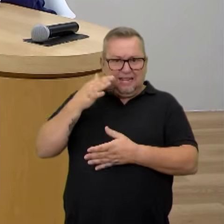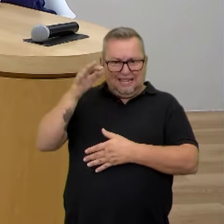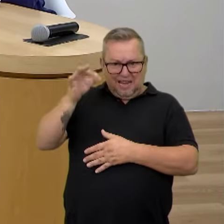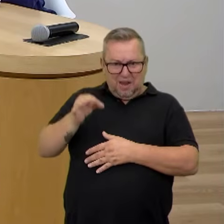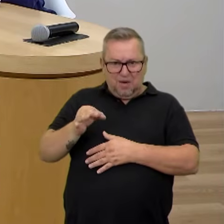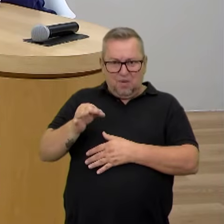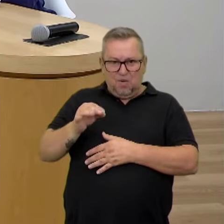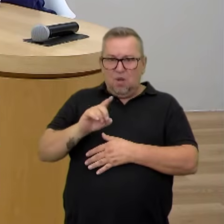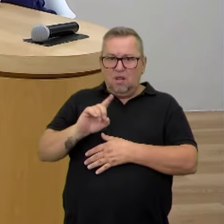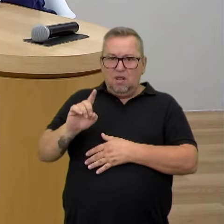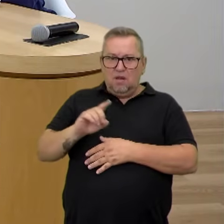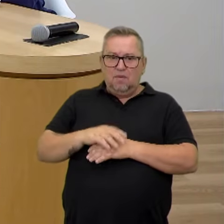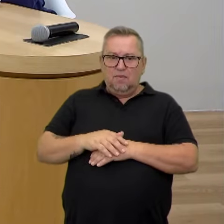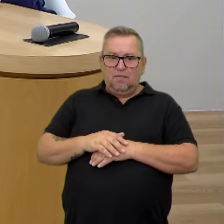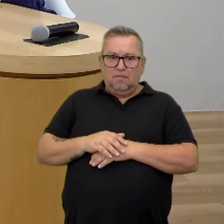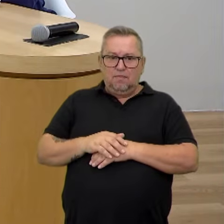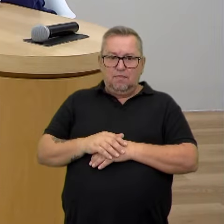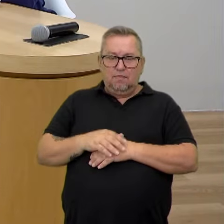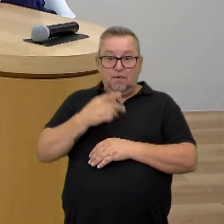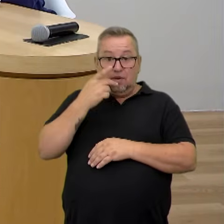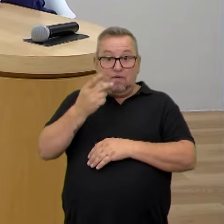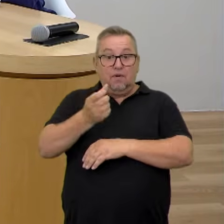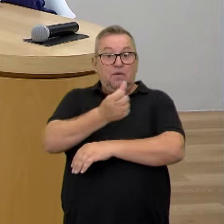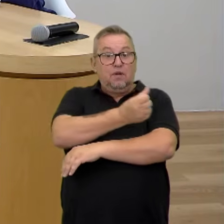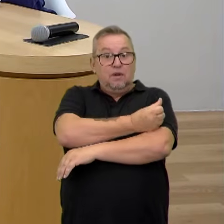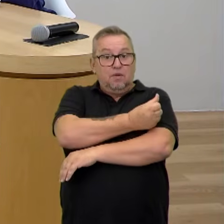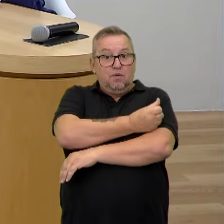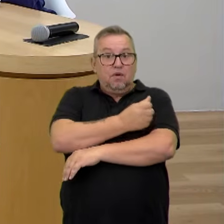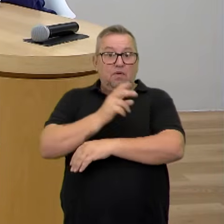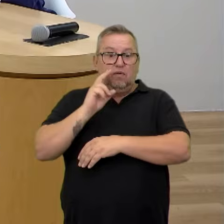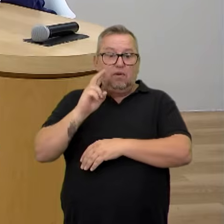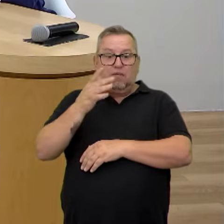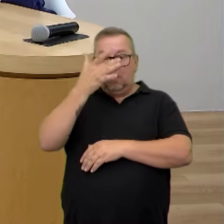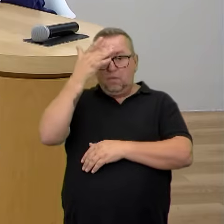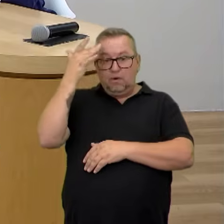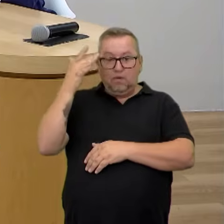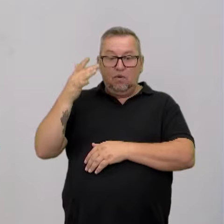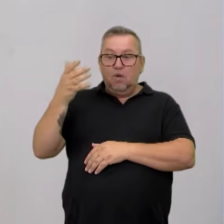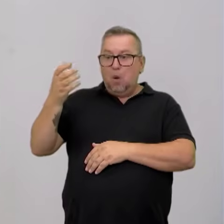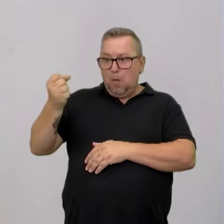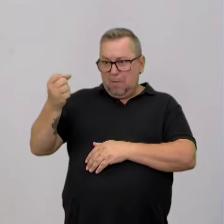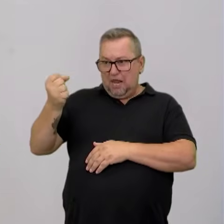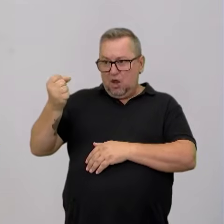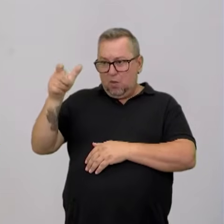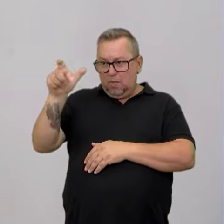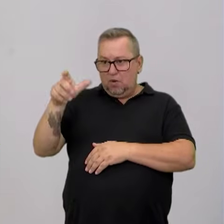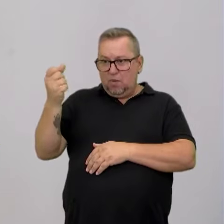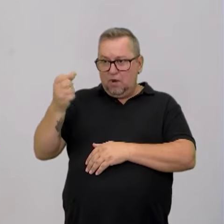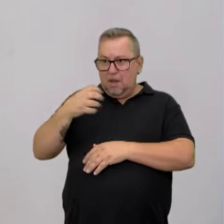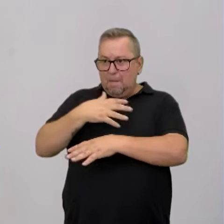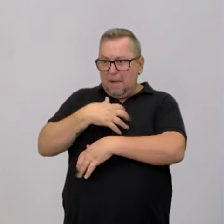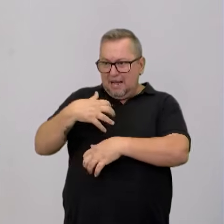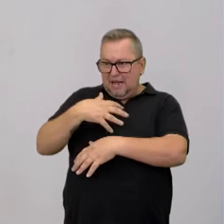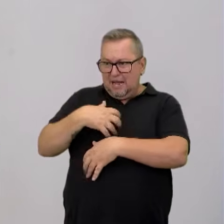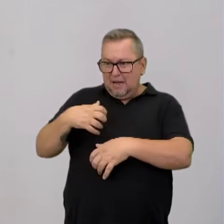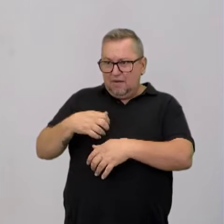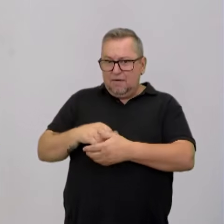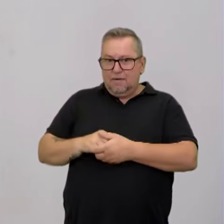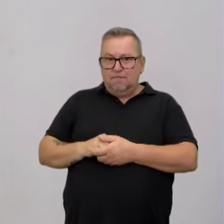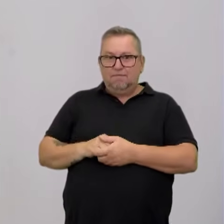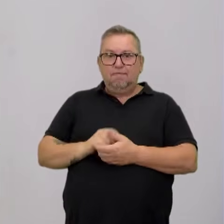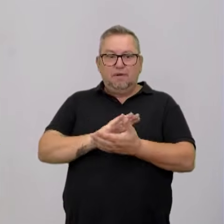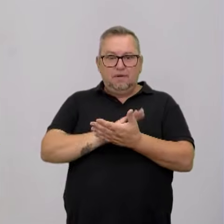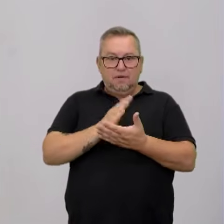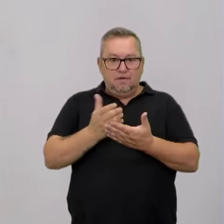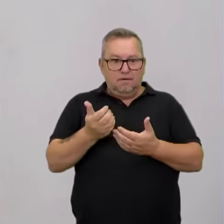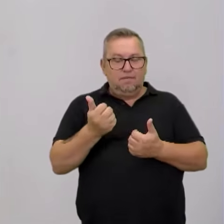falo pro sexto ano. Né? Você já viu alguém chamando o branco de macaco? Não.